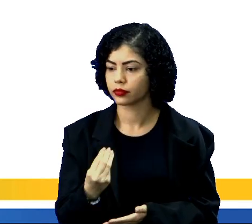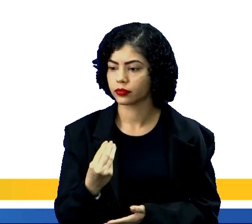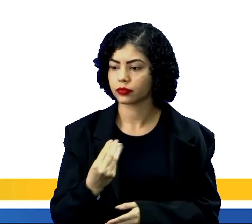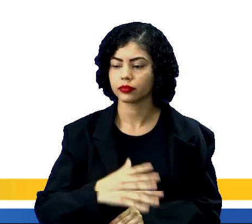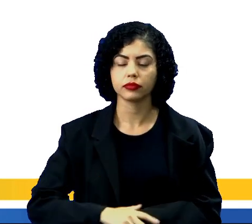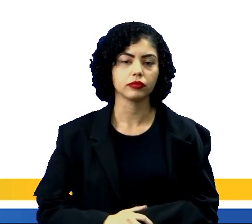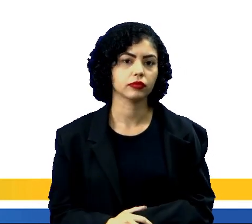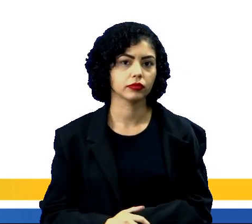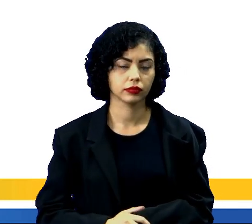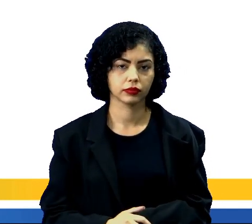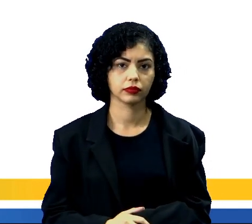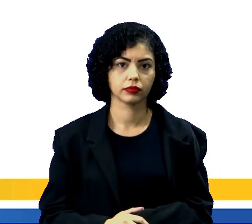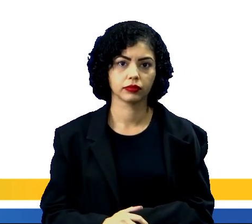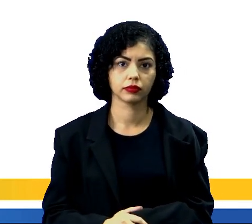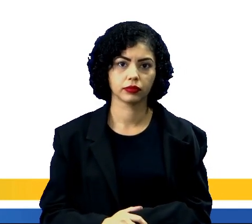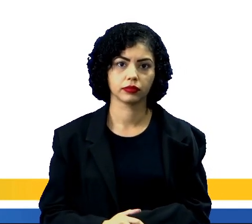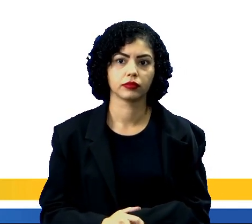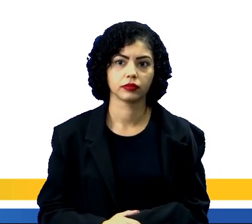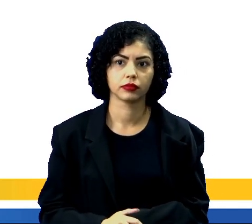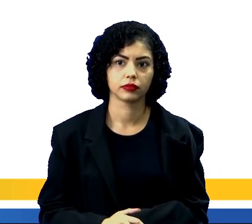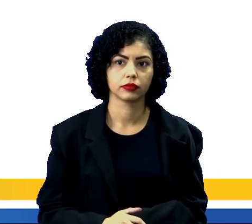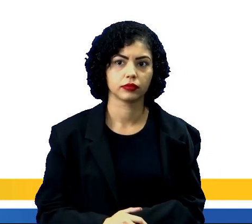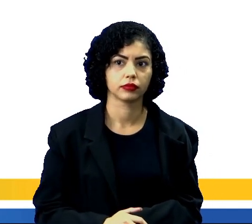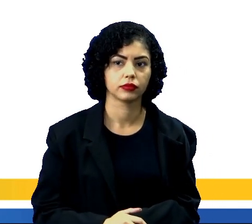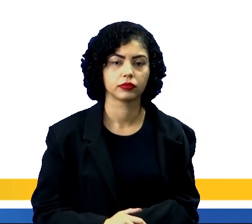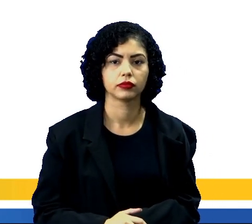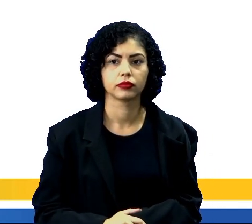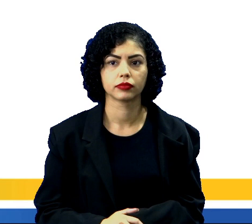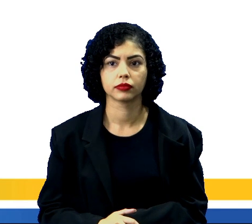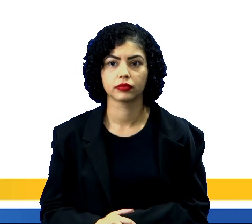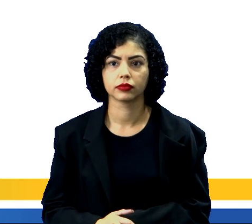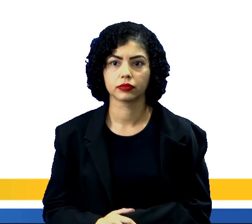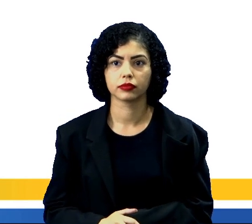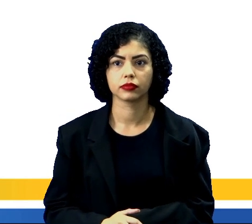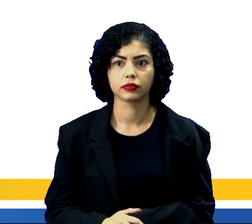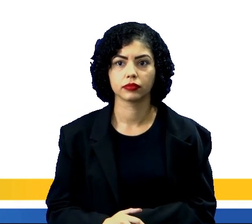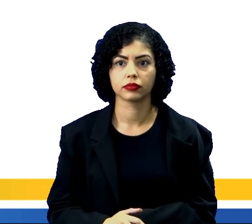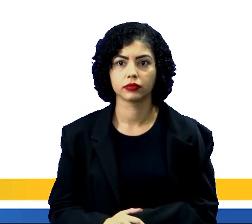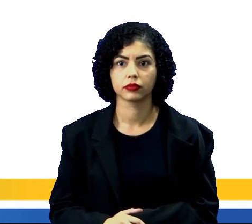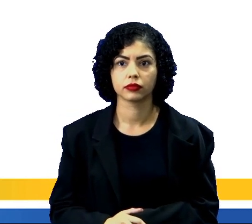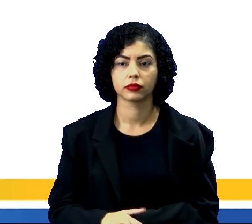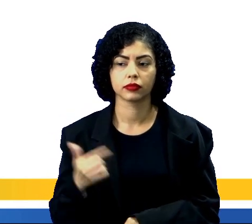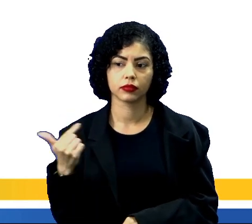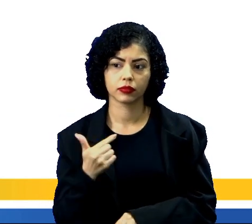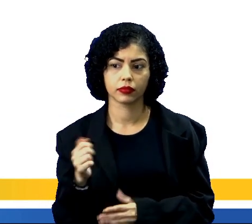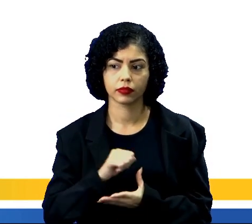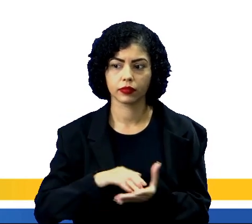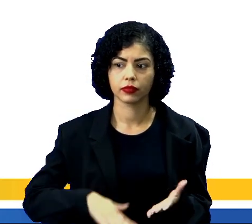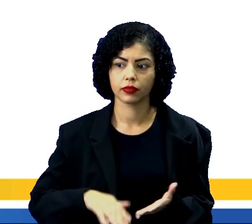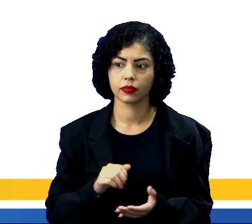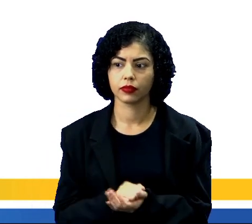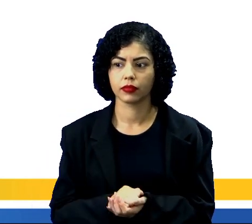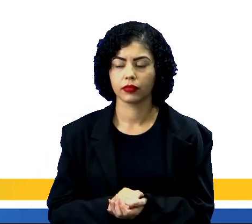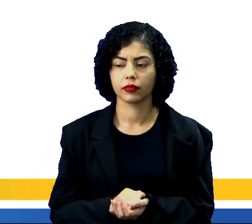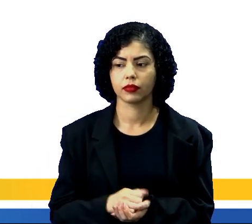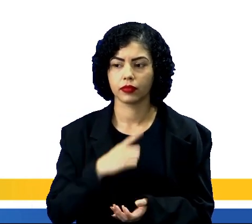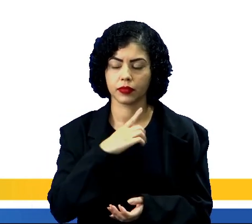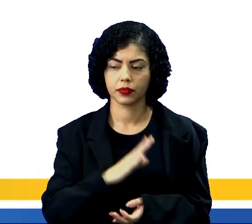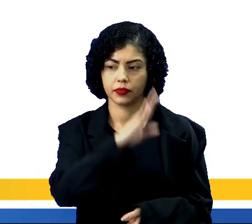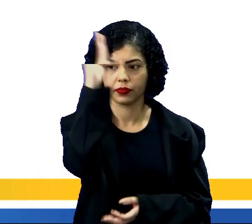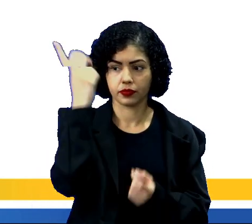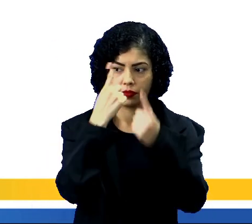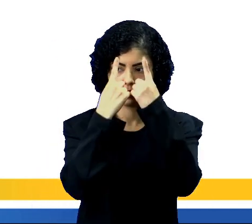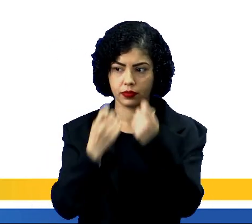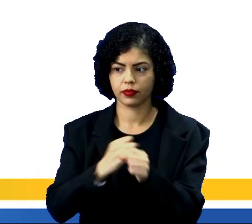e criados por uma loba e depois por um casal de camponeses. E a segunda questão, na República Romana, a